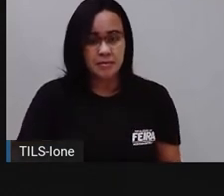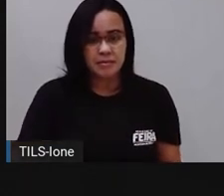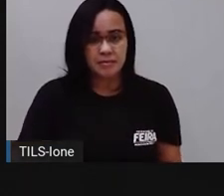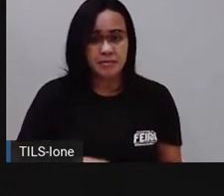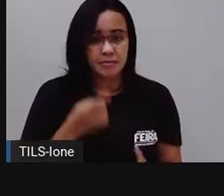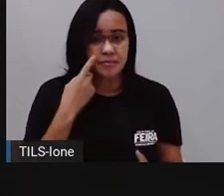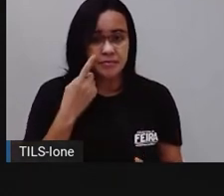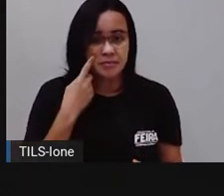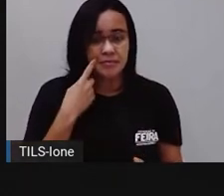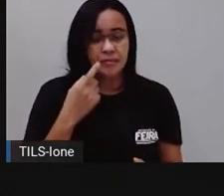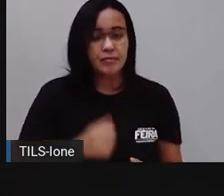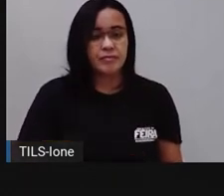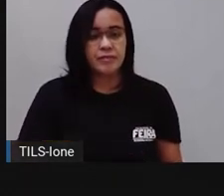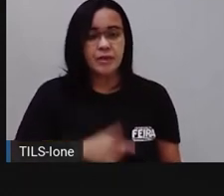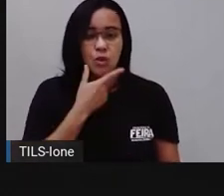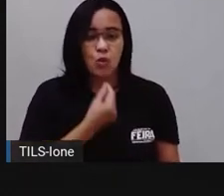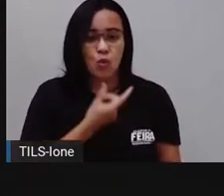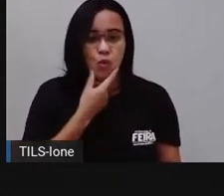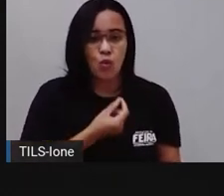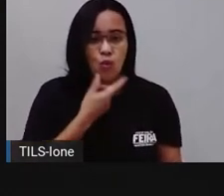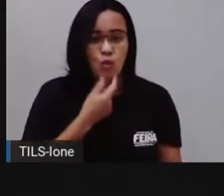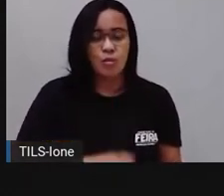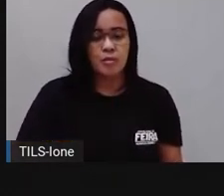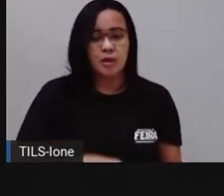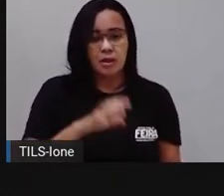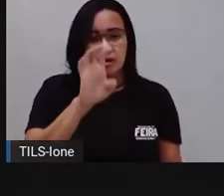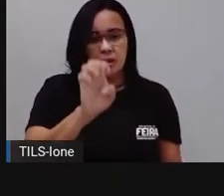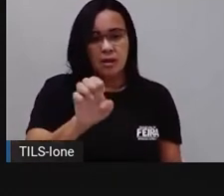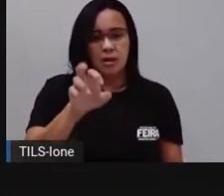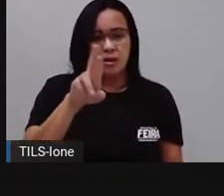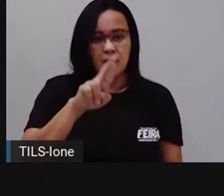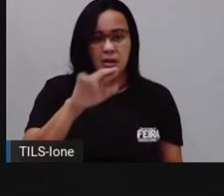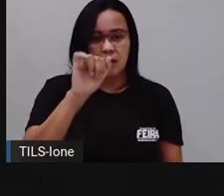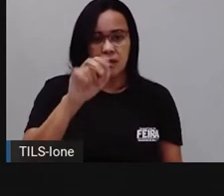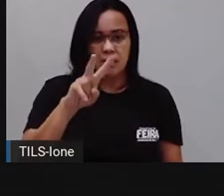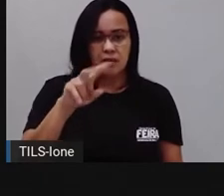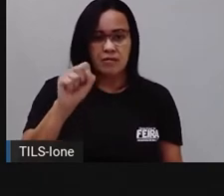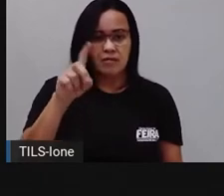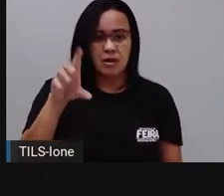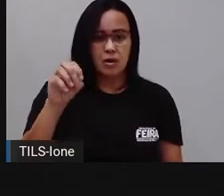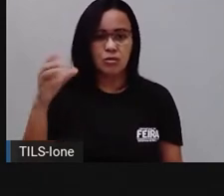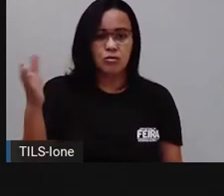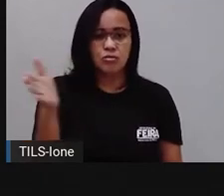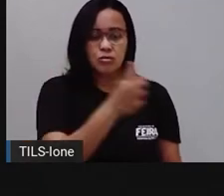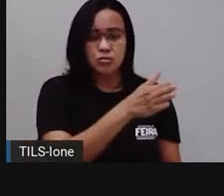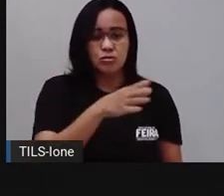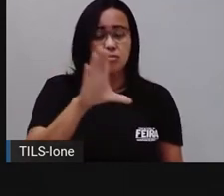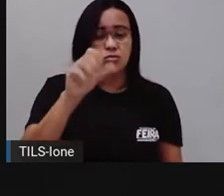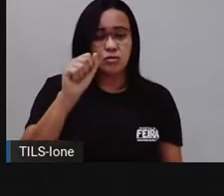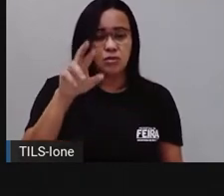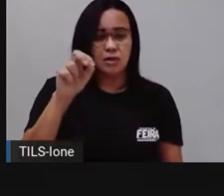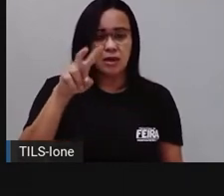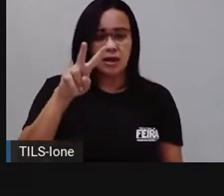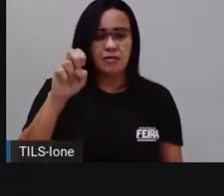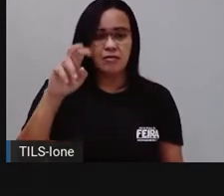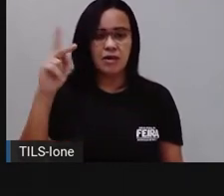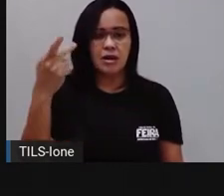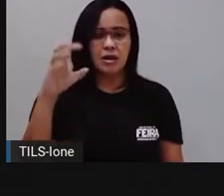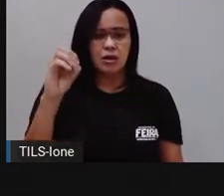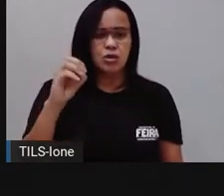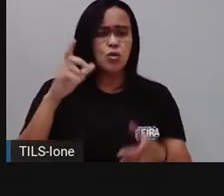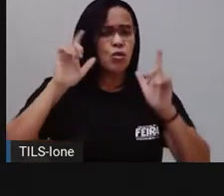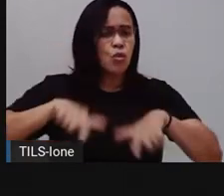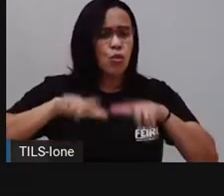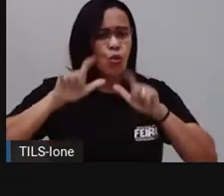Vamos ver aqui esse senhor Erivaldo Carvalho, né? Olha só onde é que ele fica. Onde será que ele